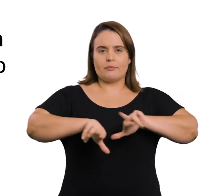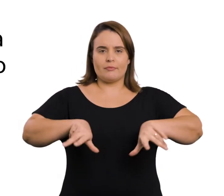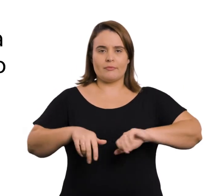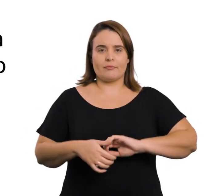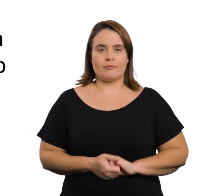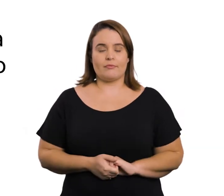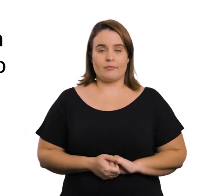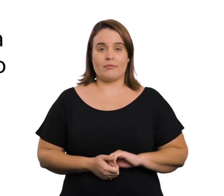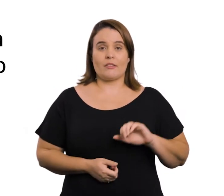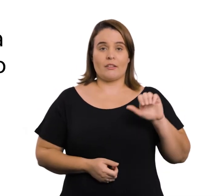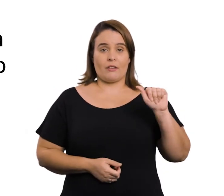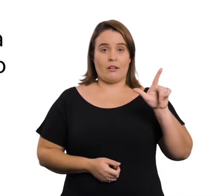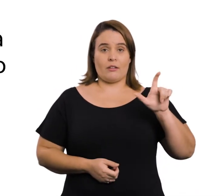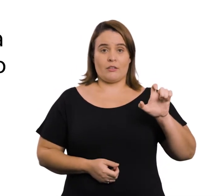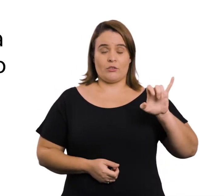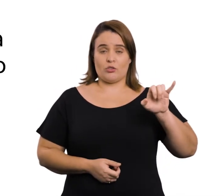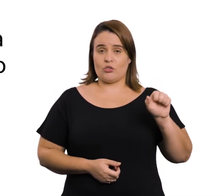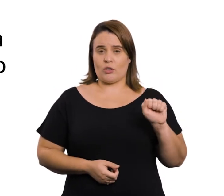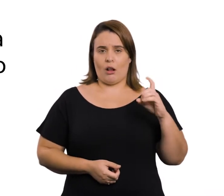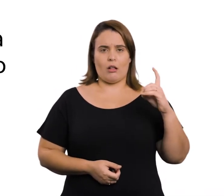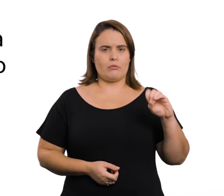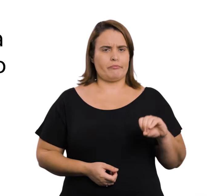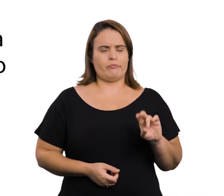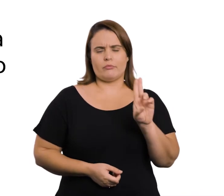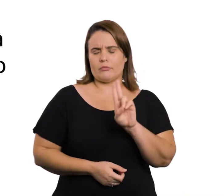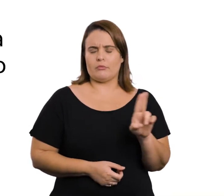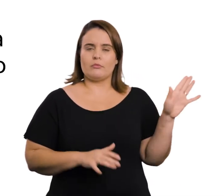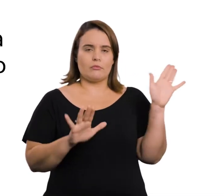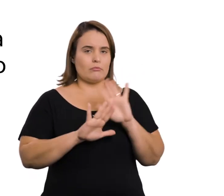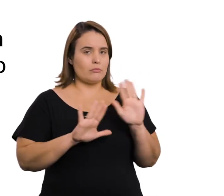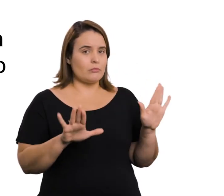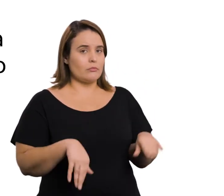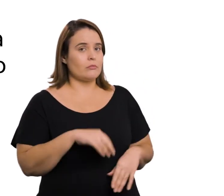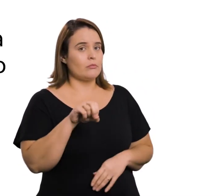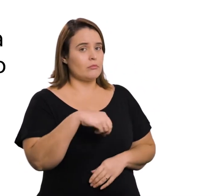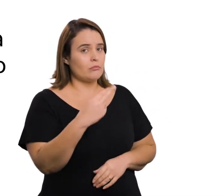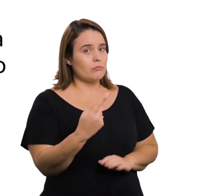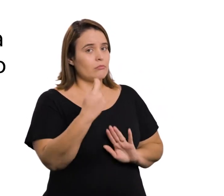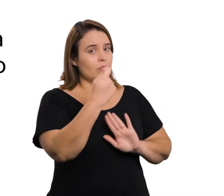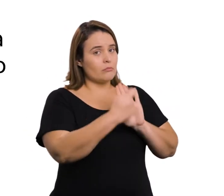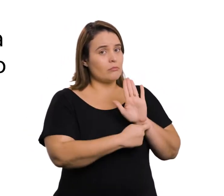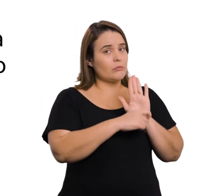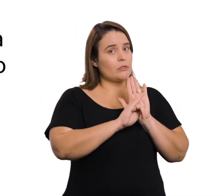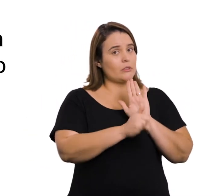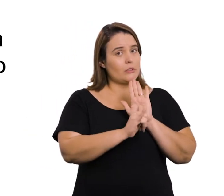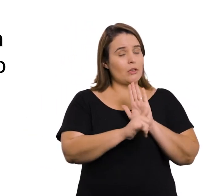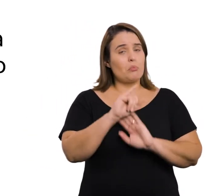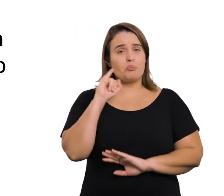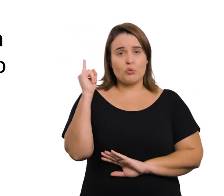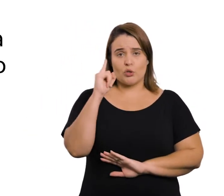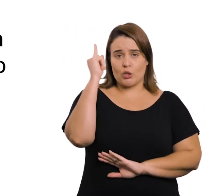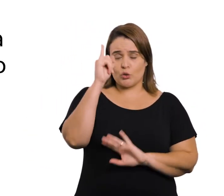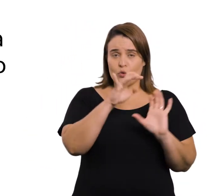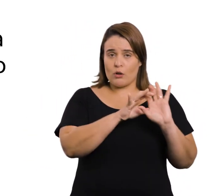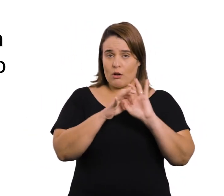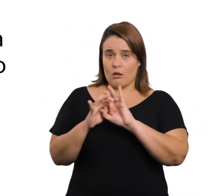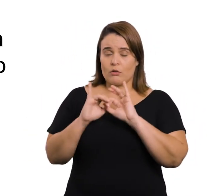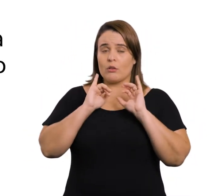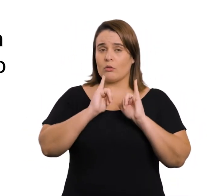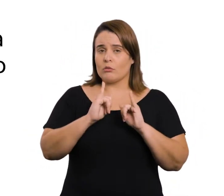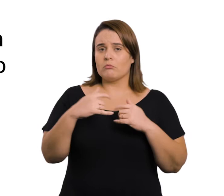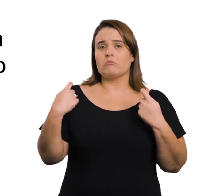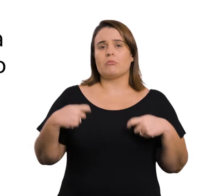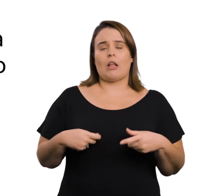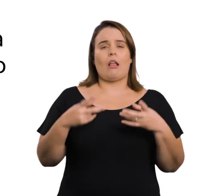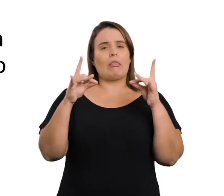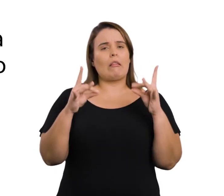etc. Aleijado. Não use, exceto ao reproduzir declaração textual. Se for importante